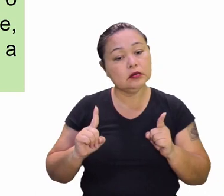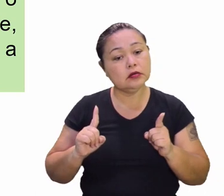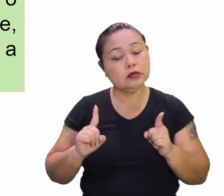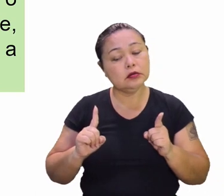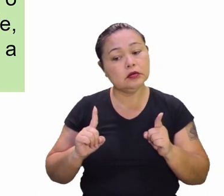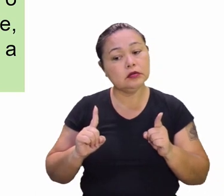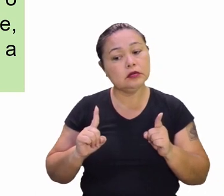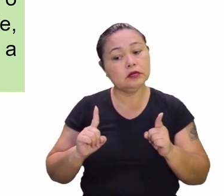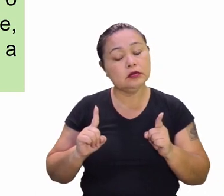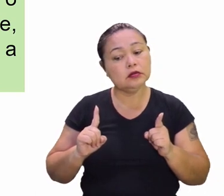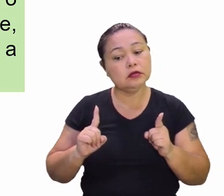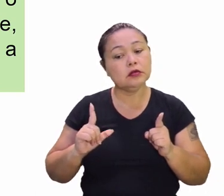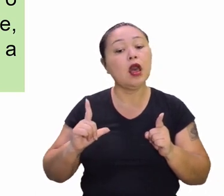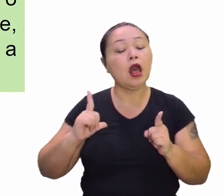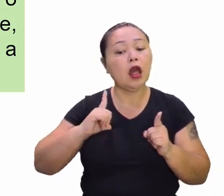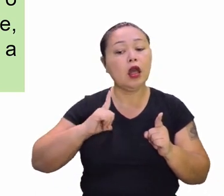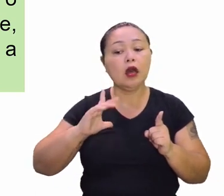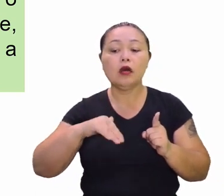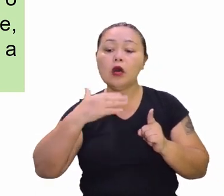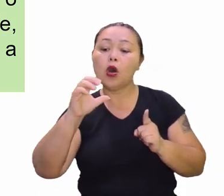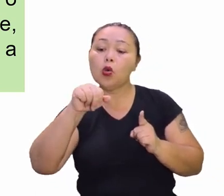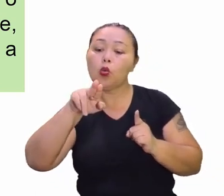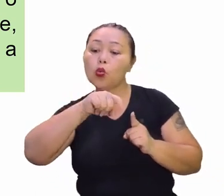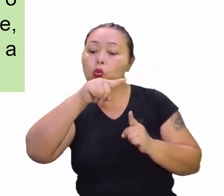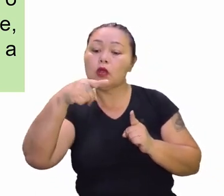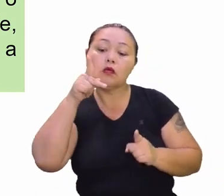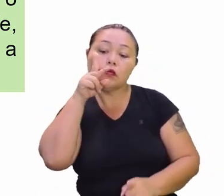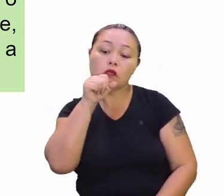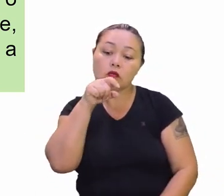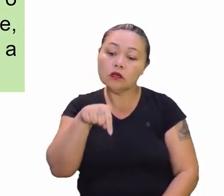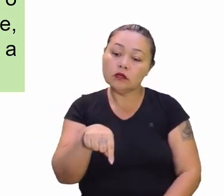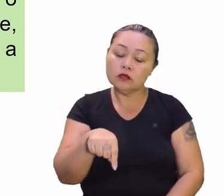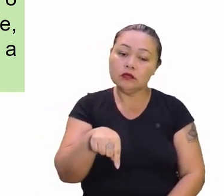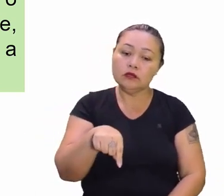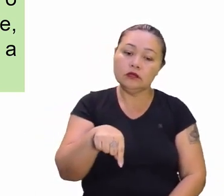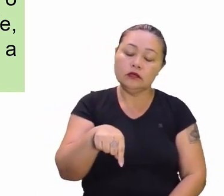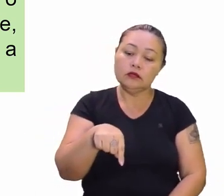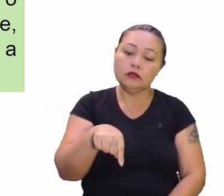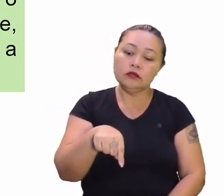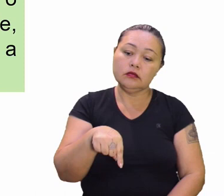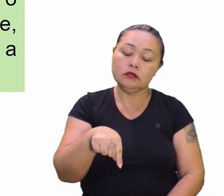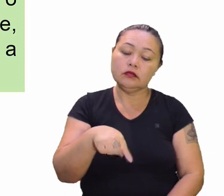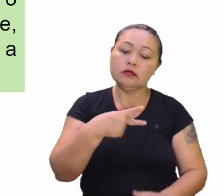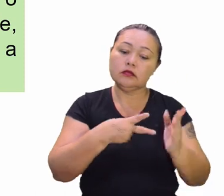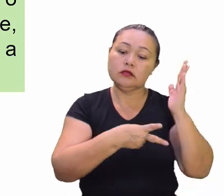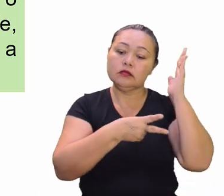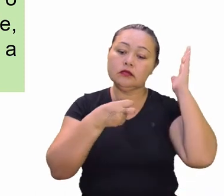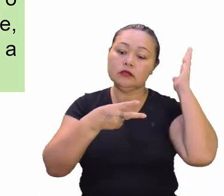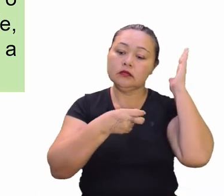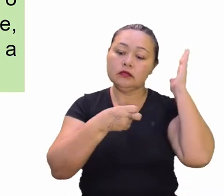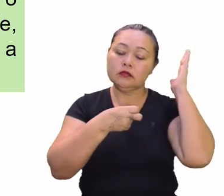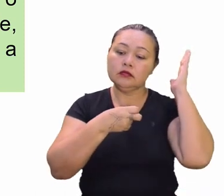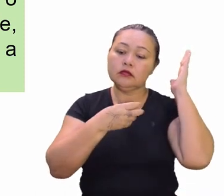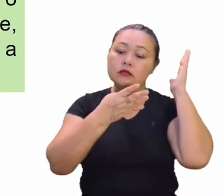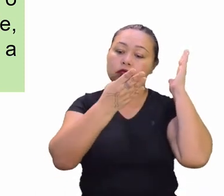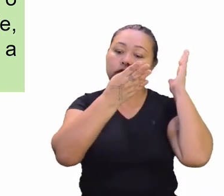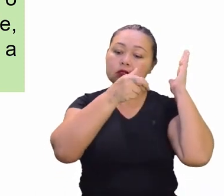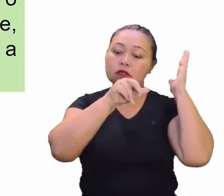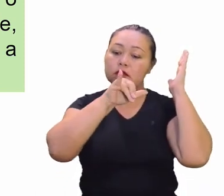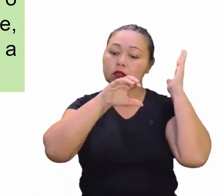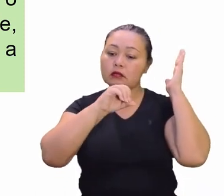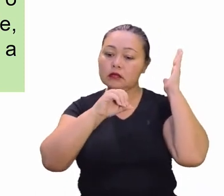reserva, a do Lago do Cunhã, que é Porto Velho, e a Reserva Extrativista